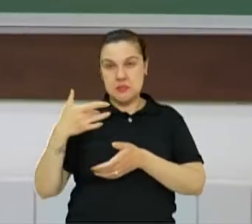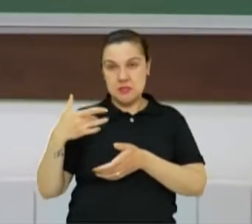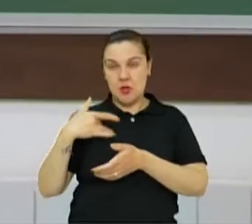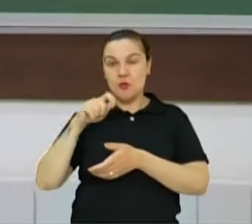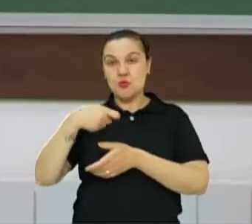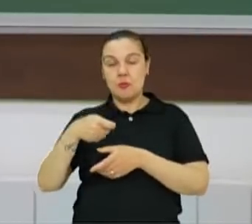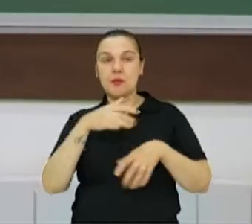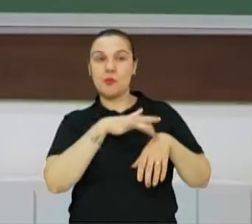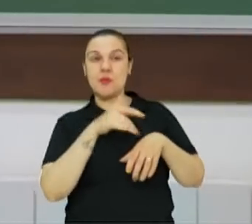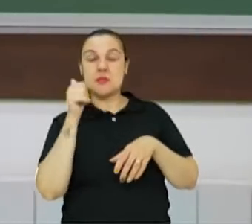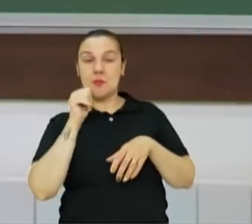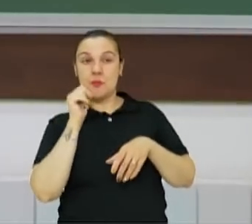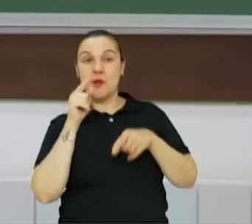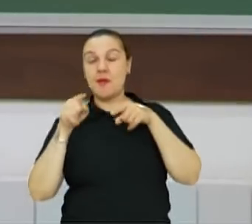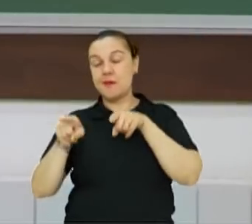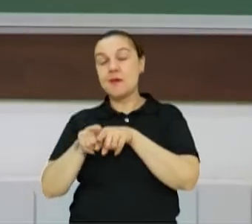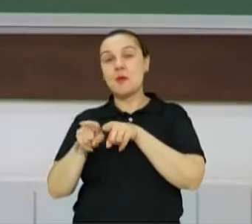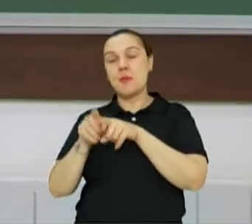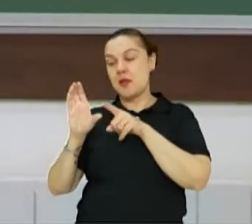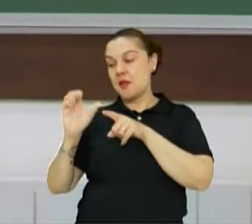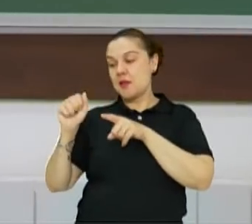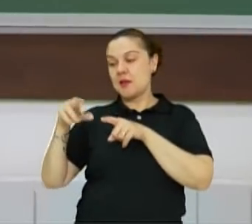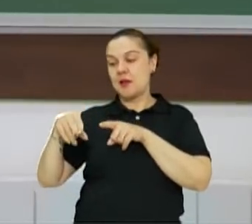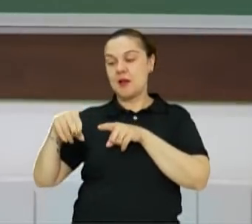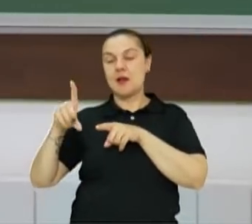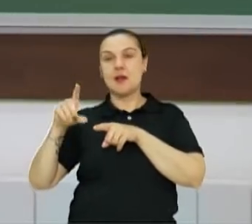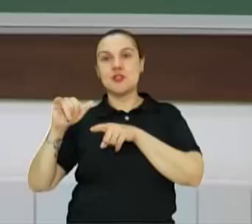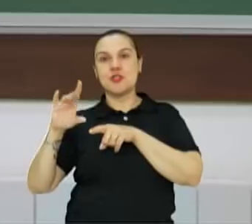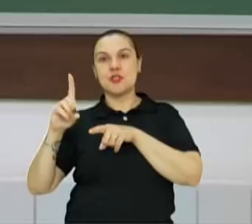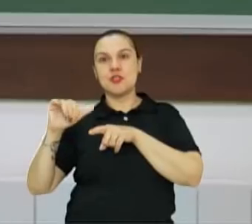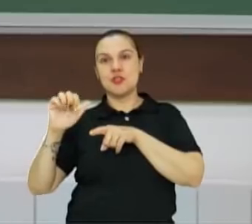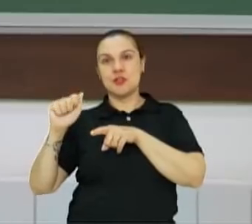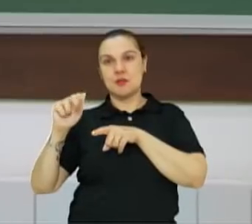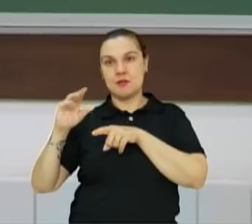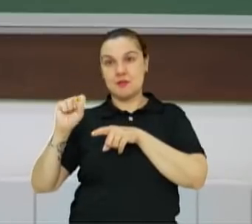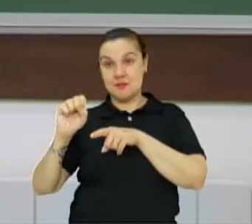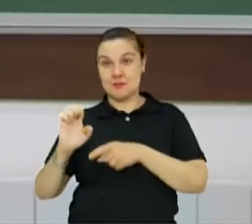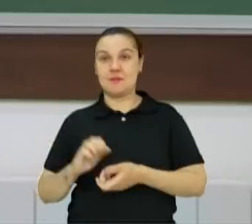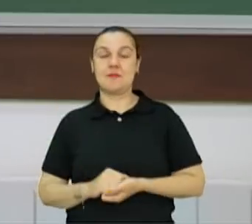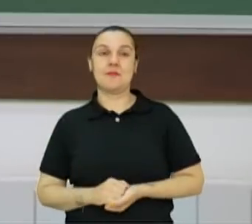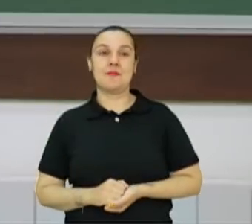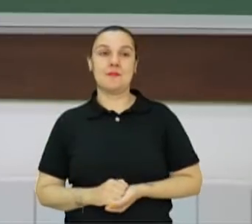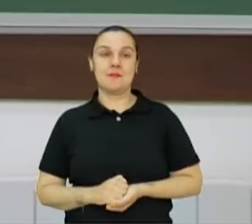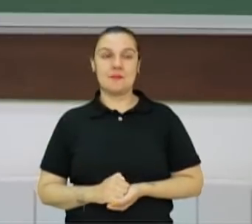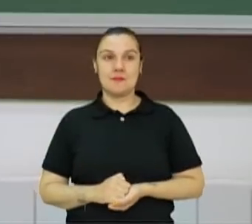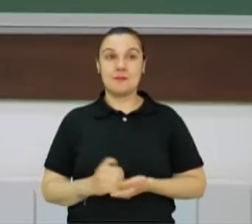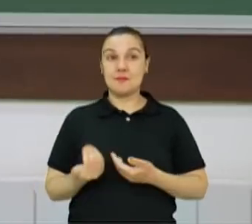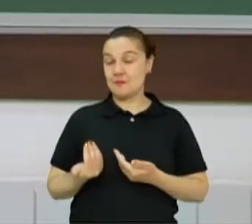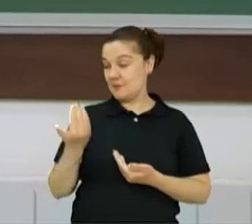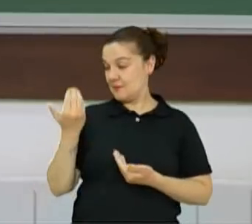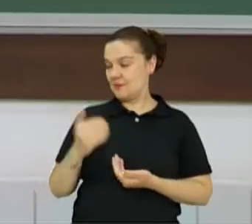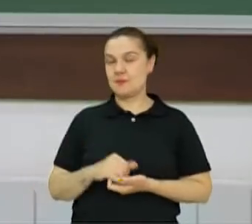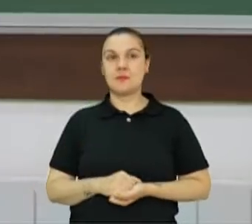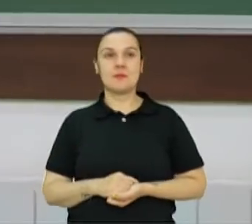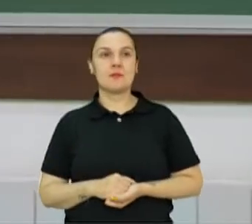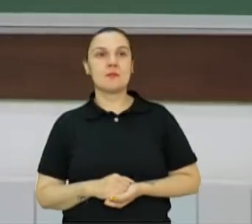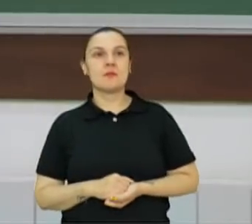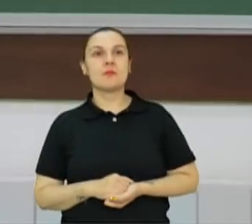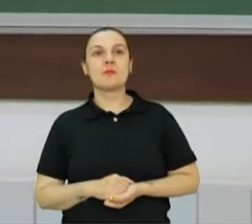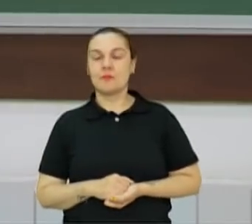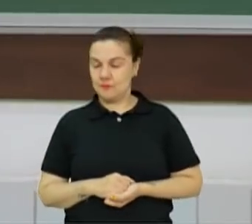genital feminino. E a candidíase também, falamos nessa mesma aula aí. Então, olha só, o que é essa tal